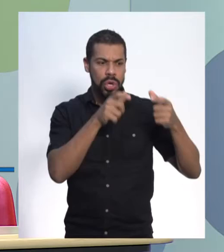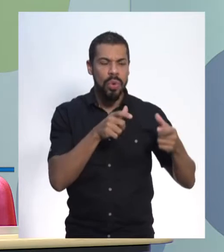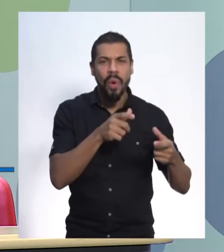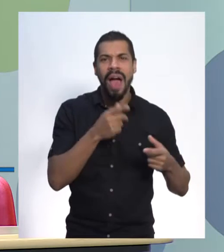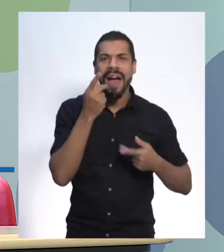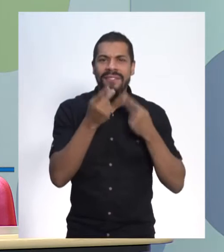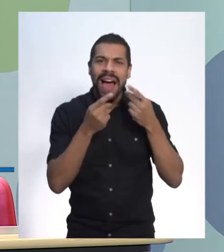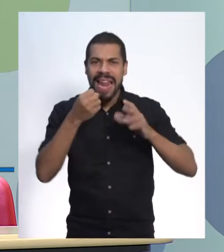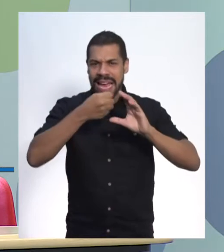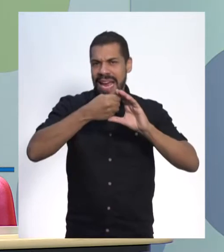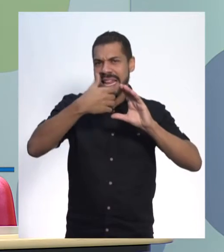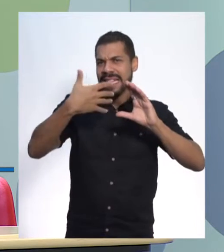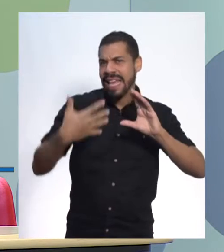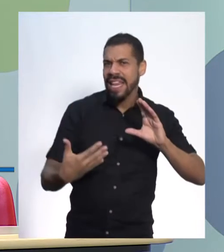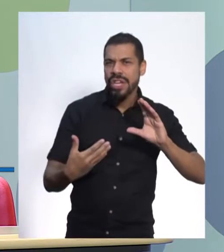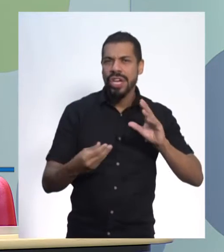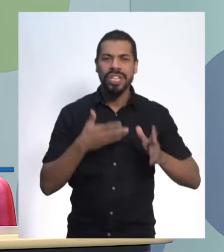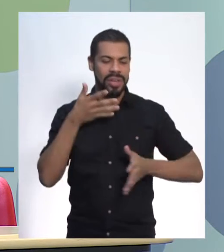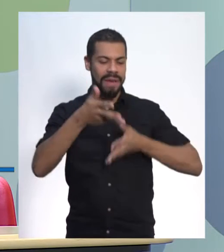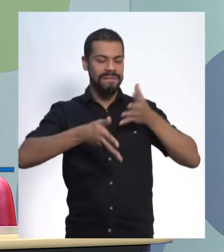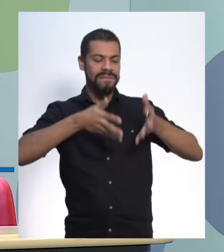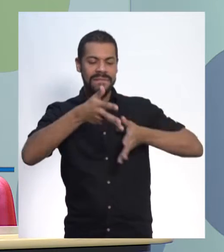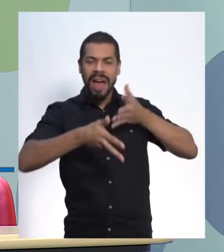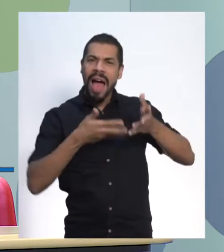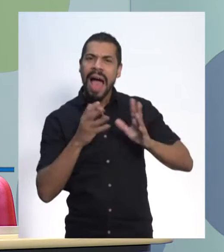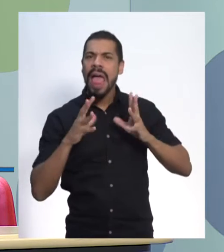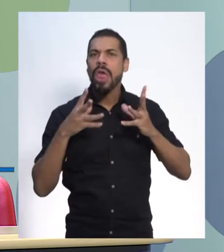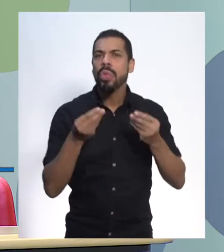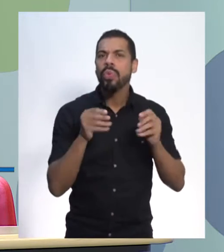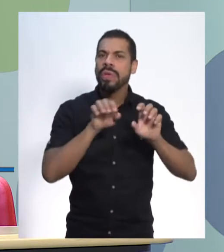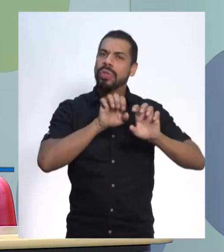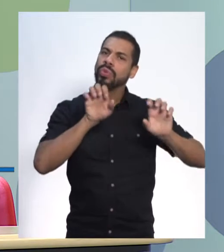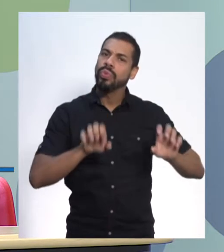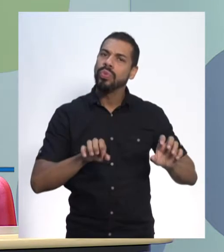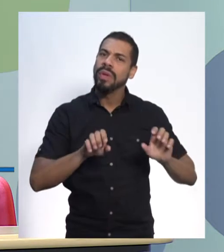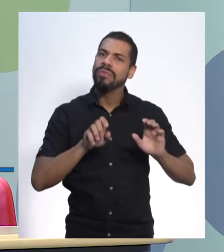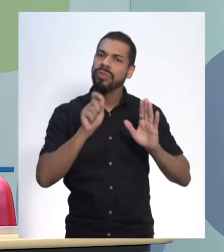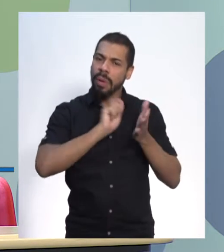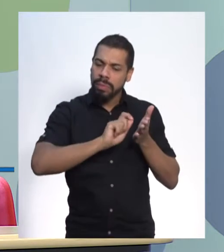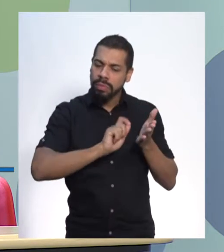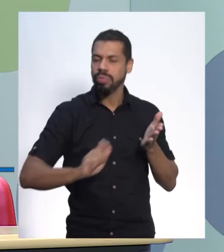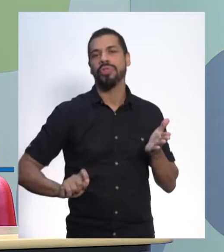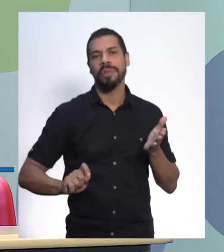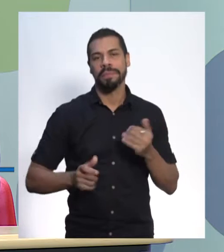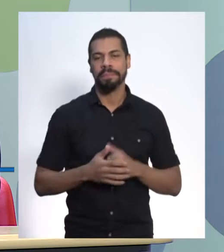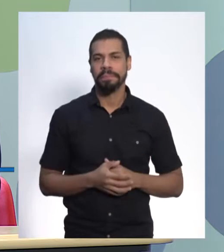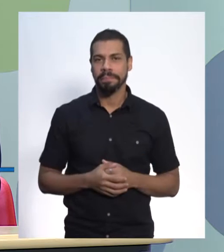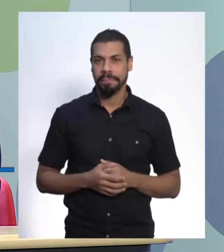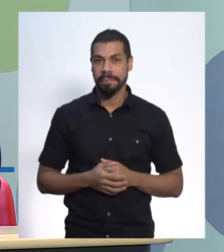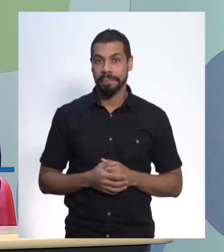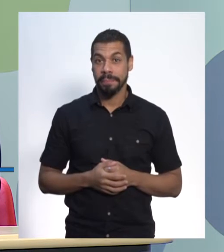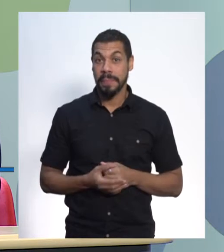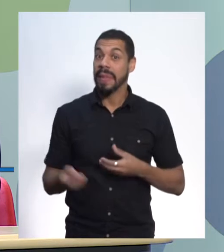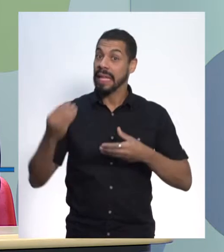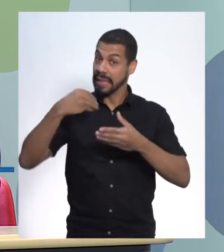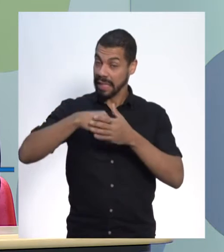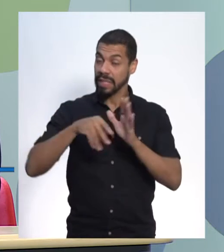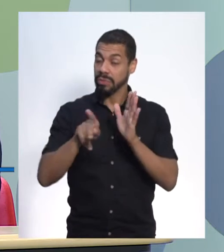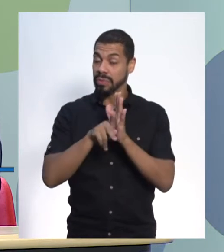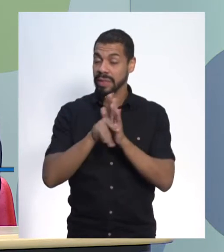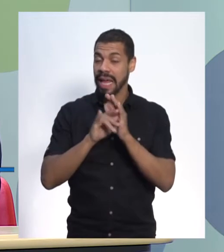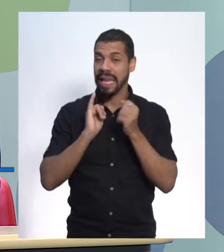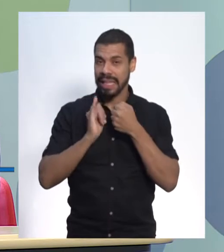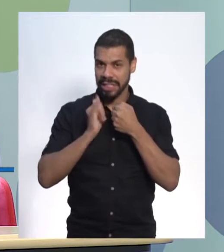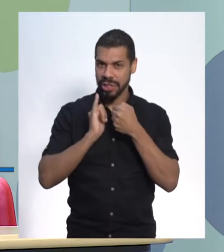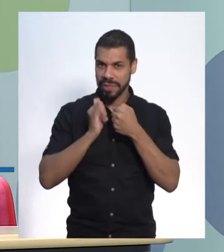as características dessa fala, e faz essa estrutura para poder escrever ali o que a gente chama de enredo, né? Dentro da estrutura da narrativa.